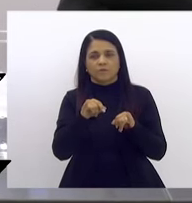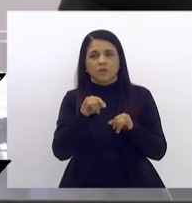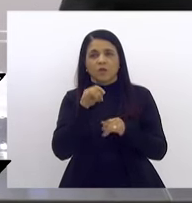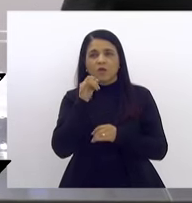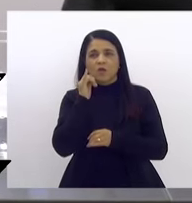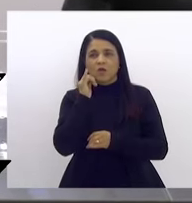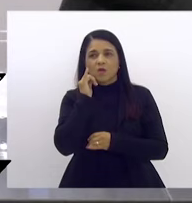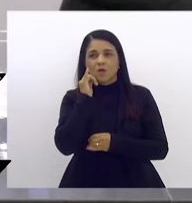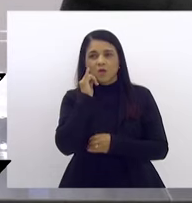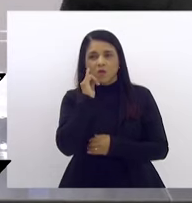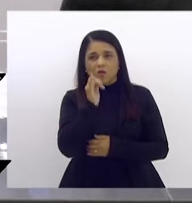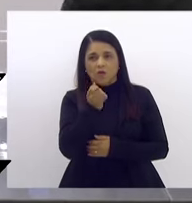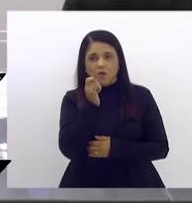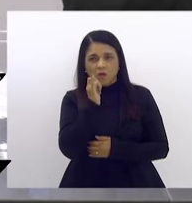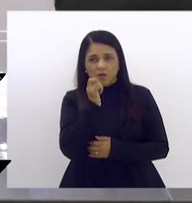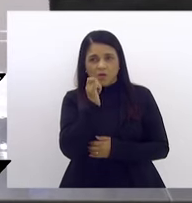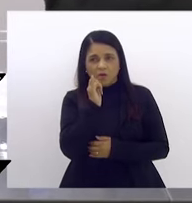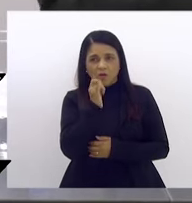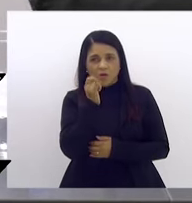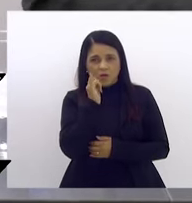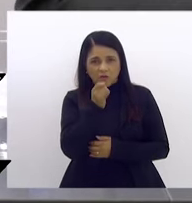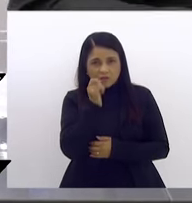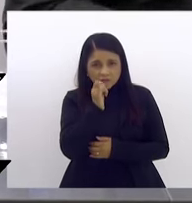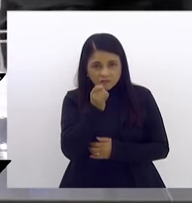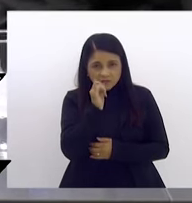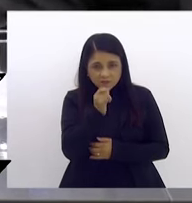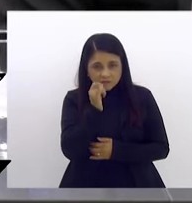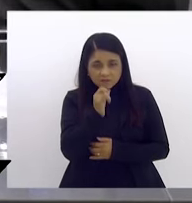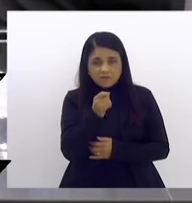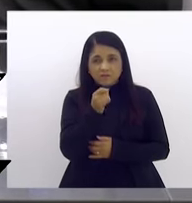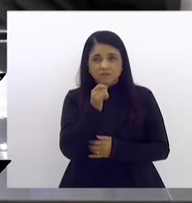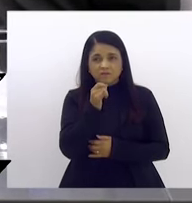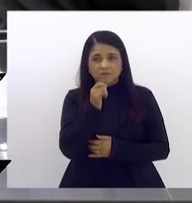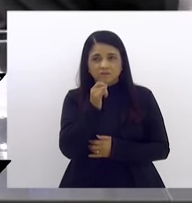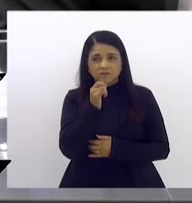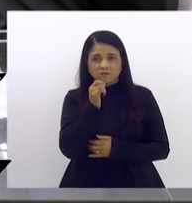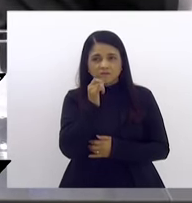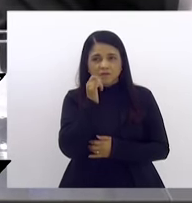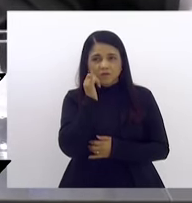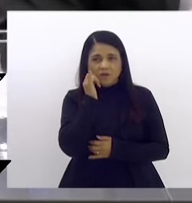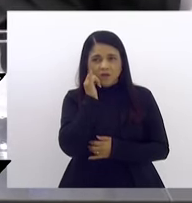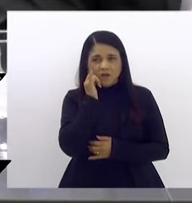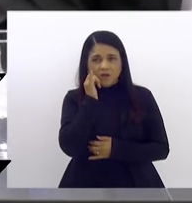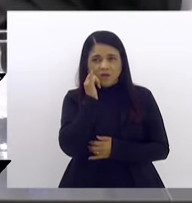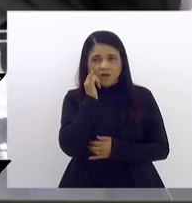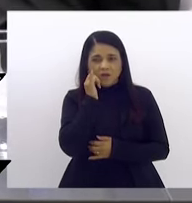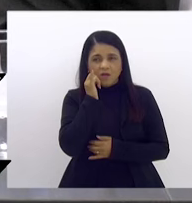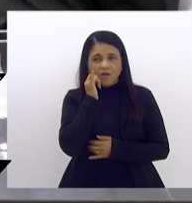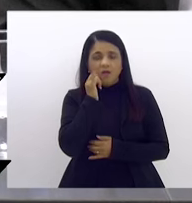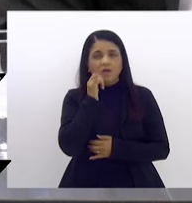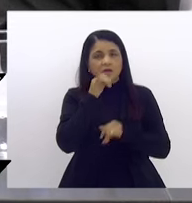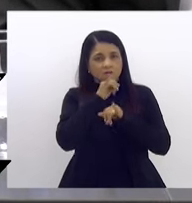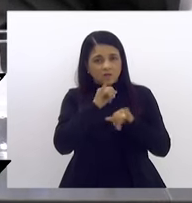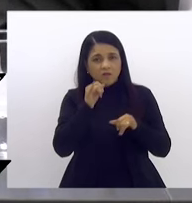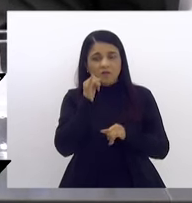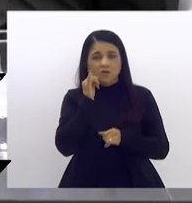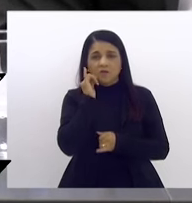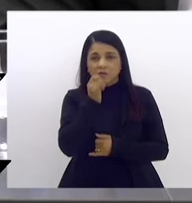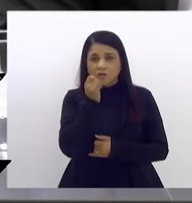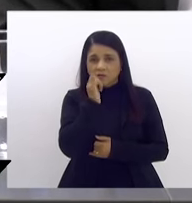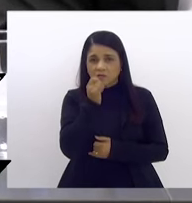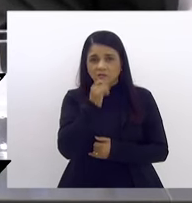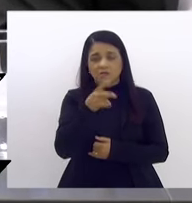de histórias é tá errado é declara o